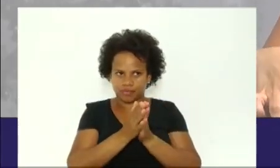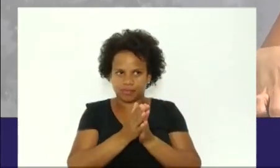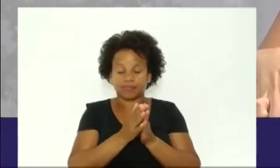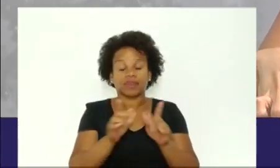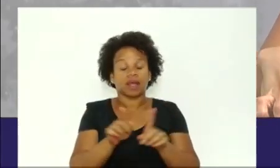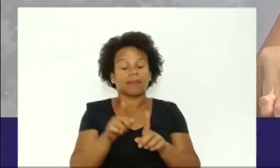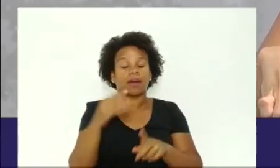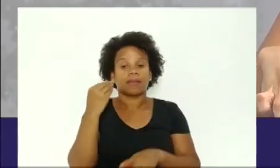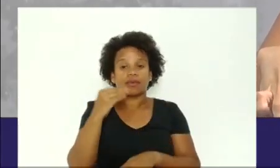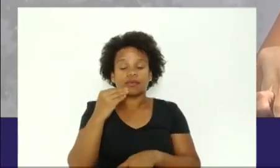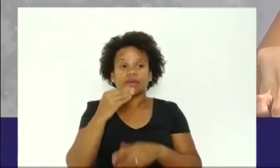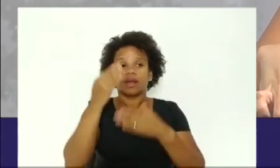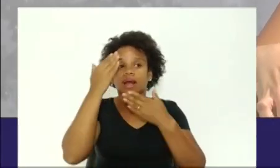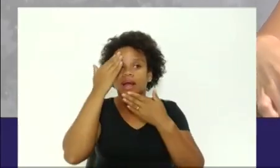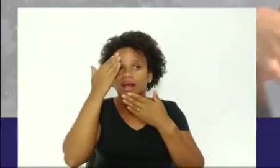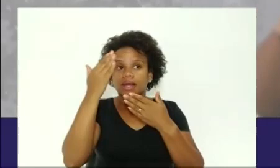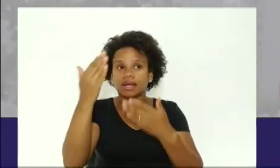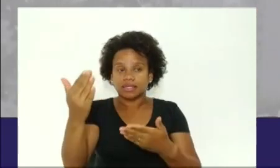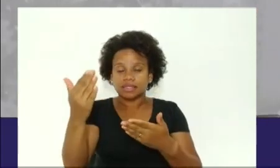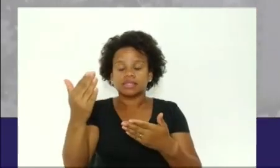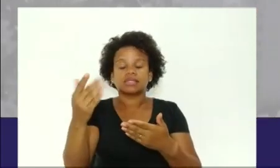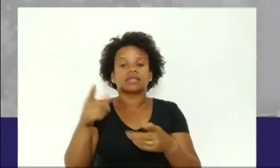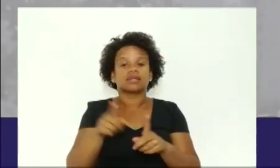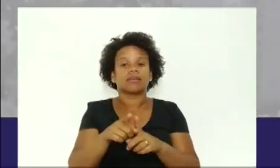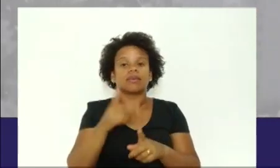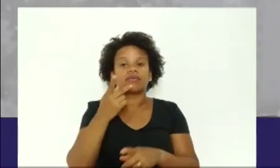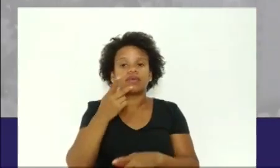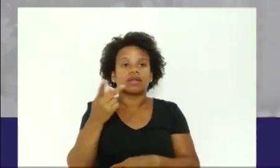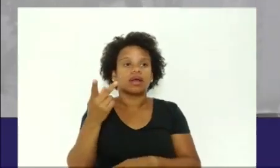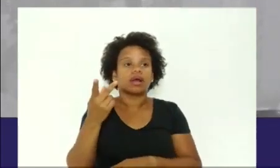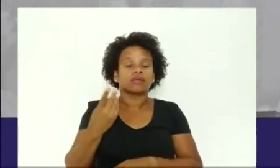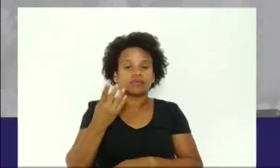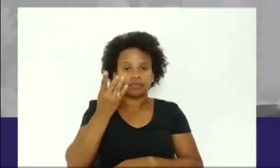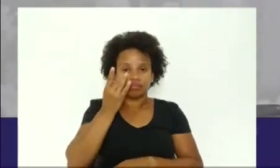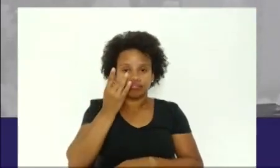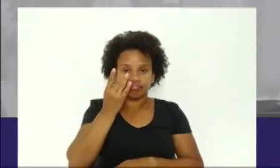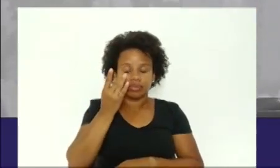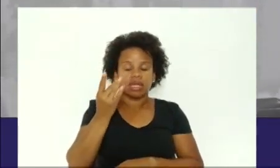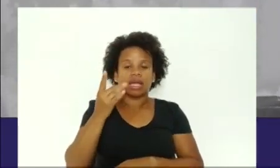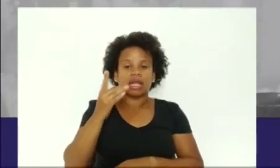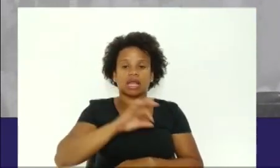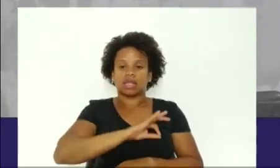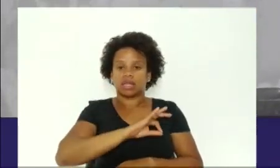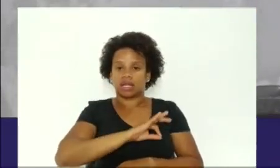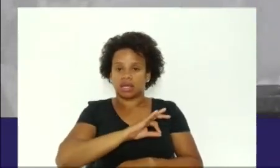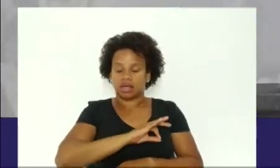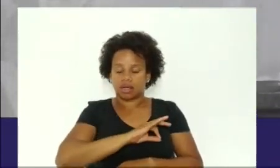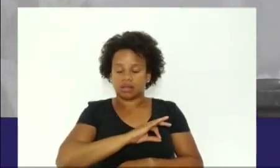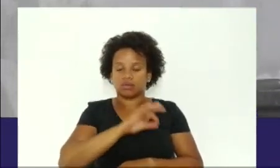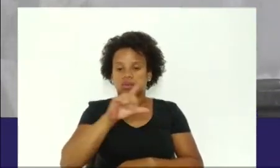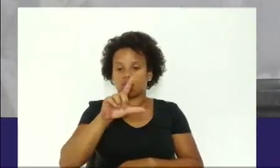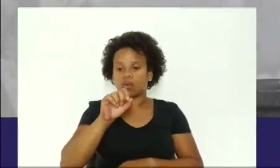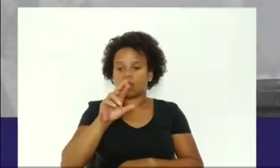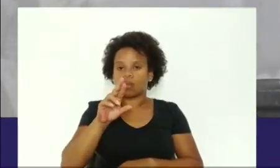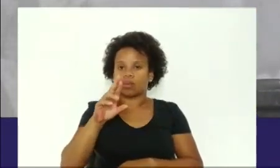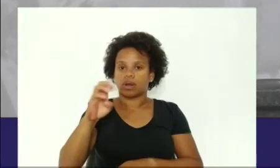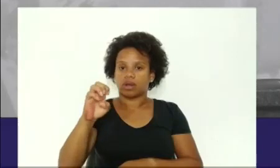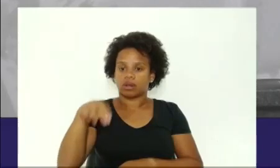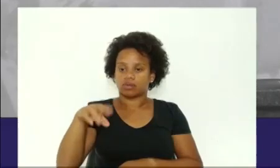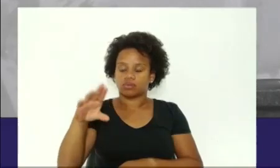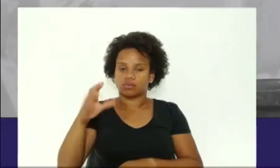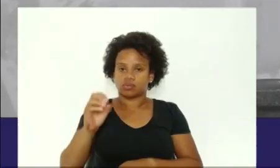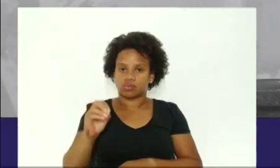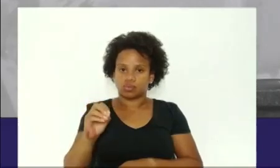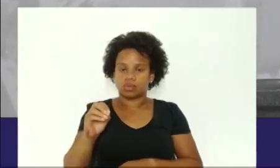também para agradecer e registrar a presença do delegado seccional de polícia, Dr. Lourenço Talamonte Neto, e do